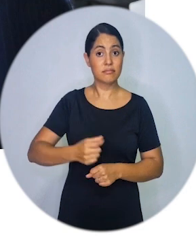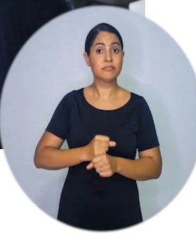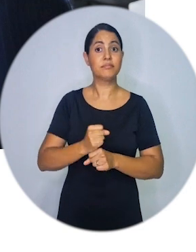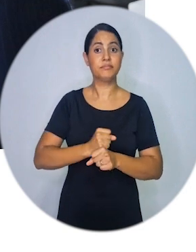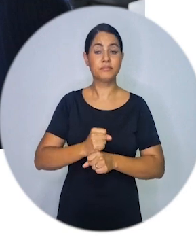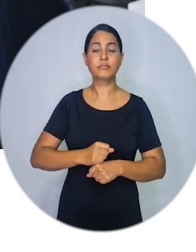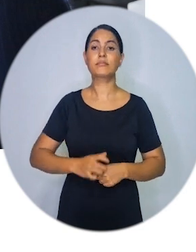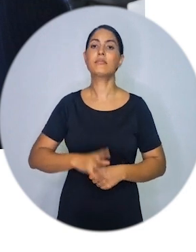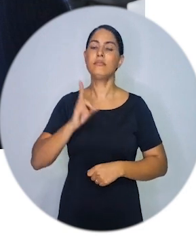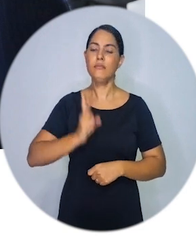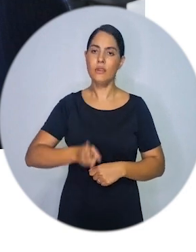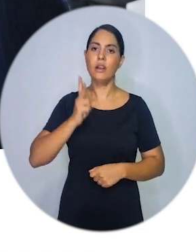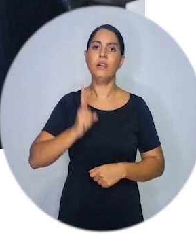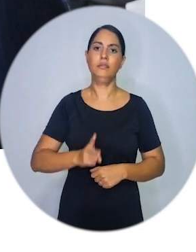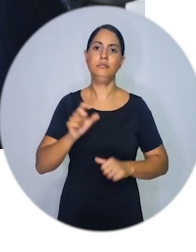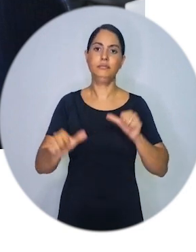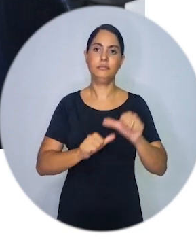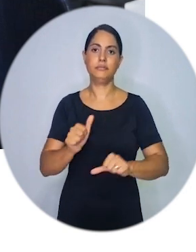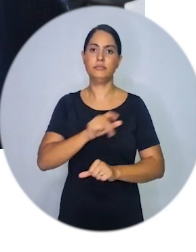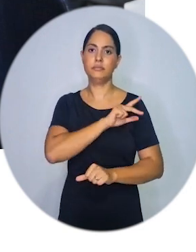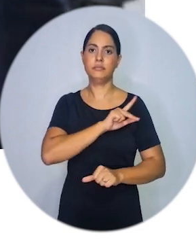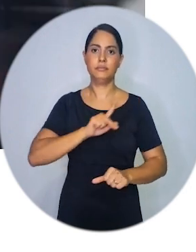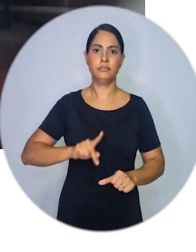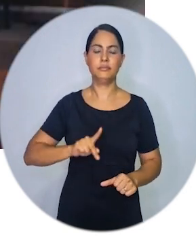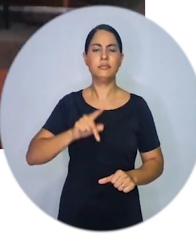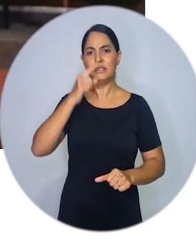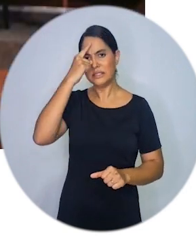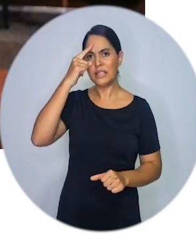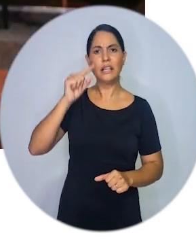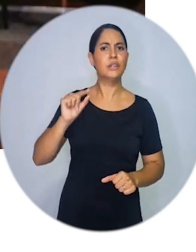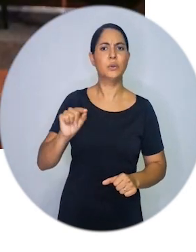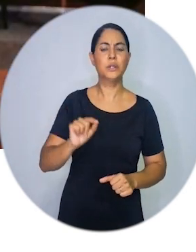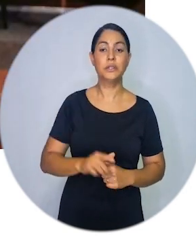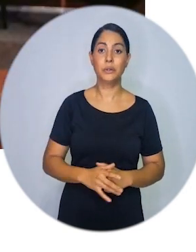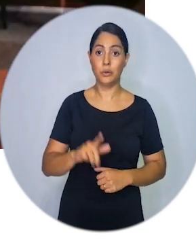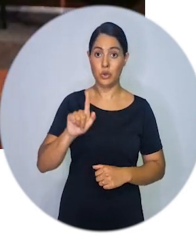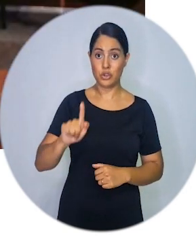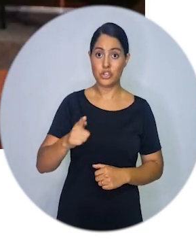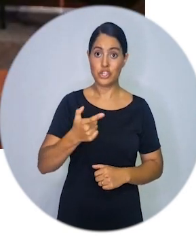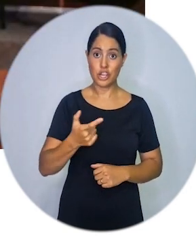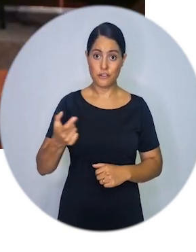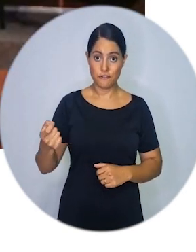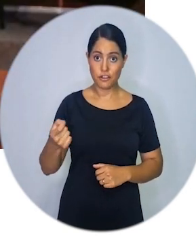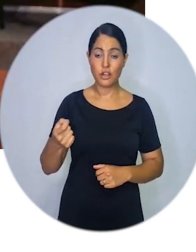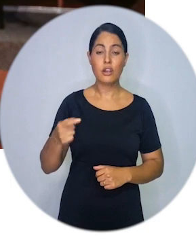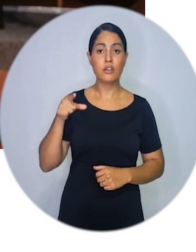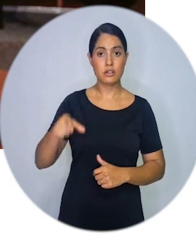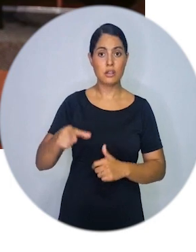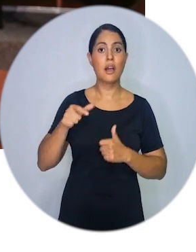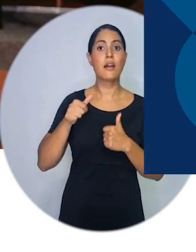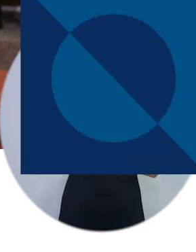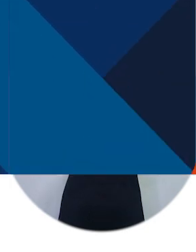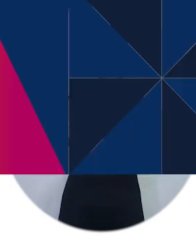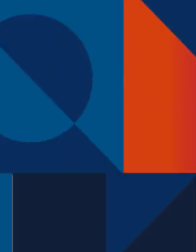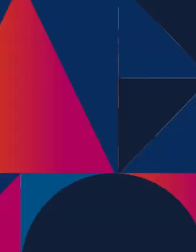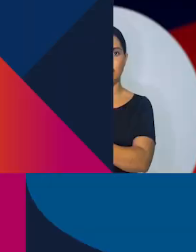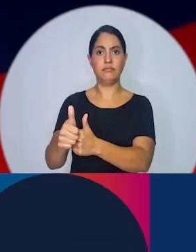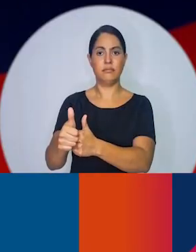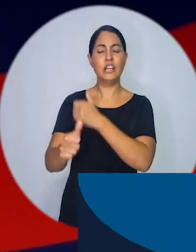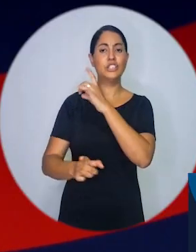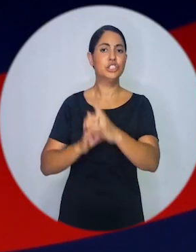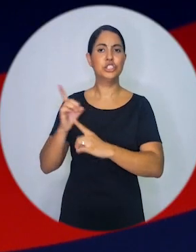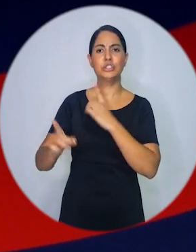de mudança de presidência, a ideia é que o Liga ao G20 siga essa